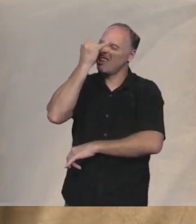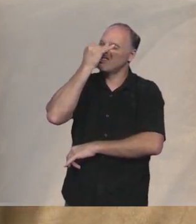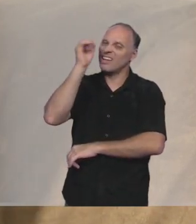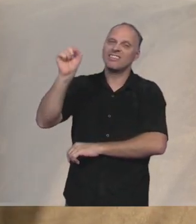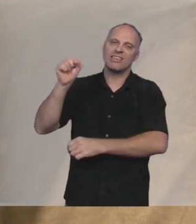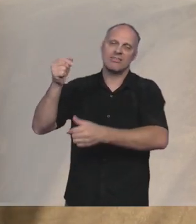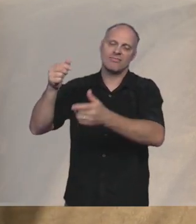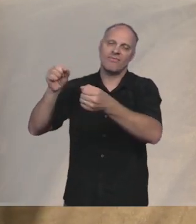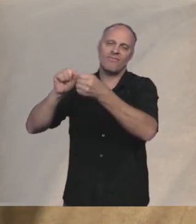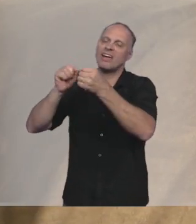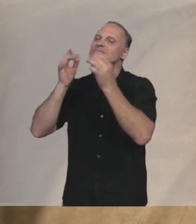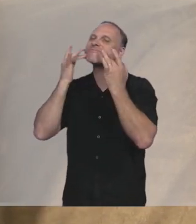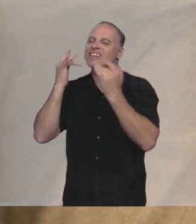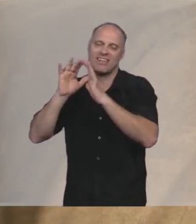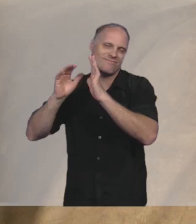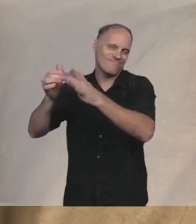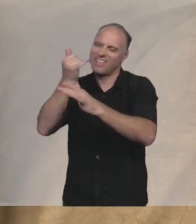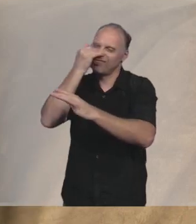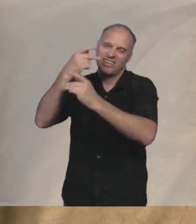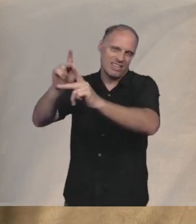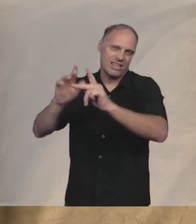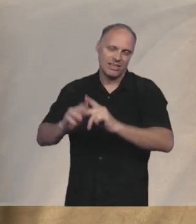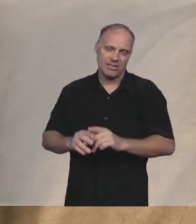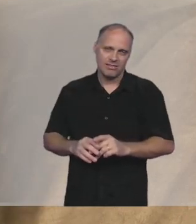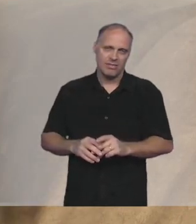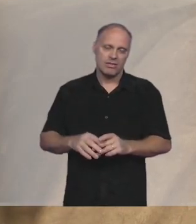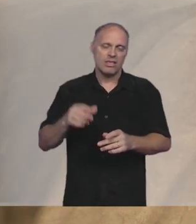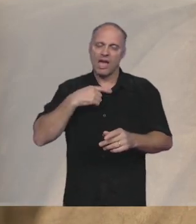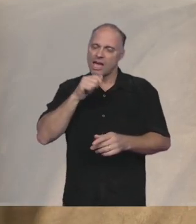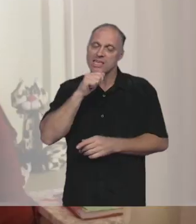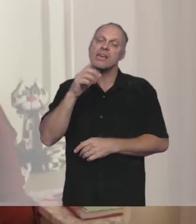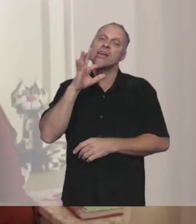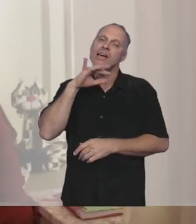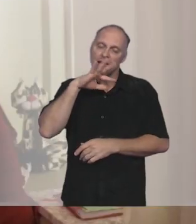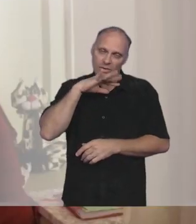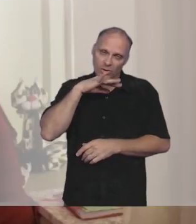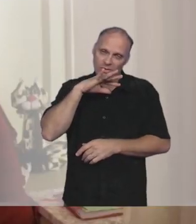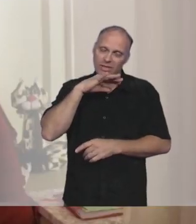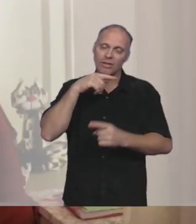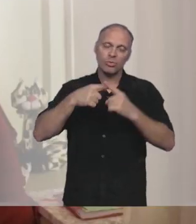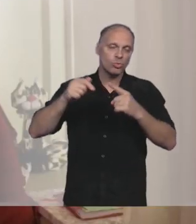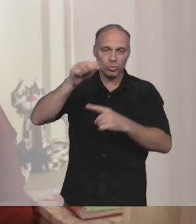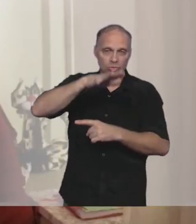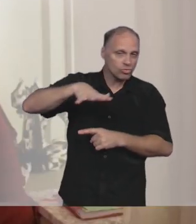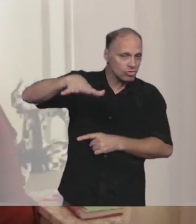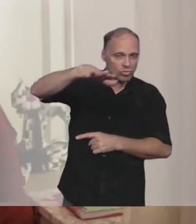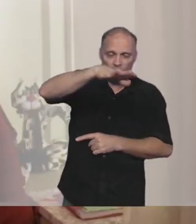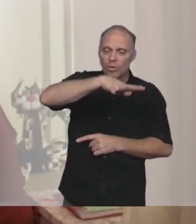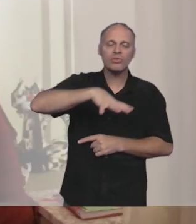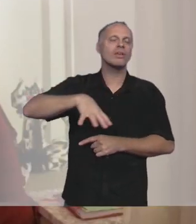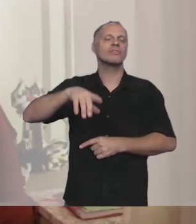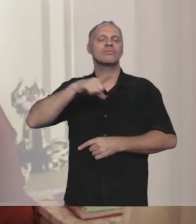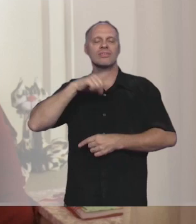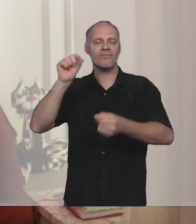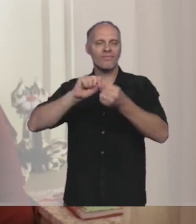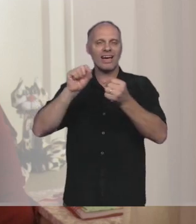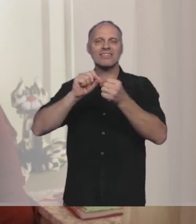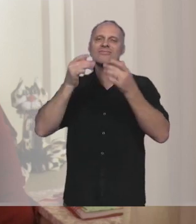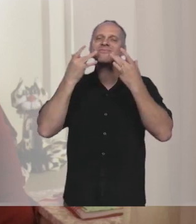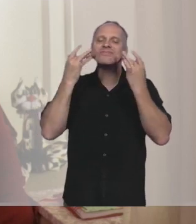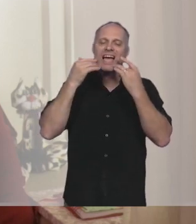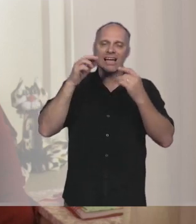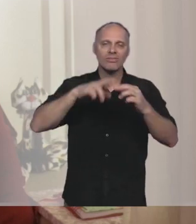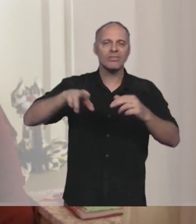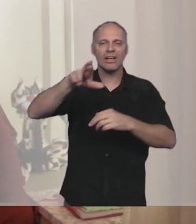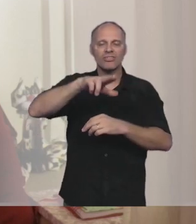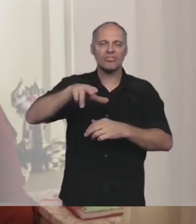prejudica. Isso prejudica o contexto, porque já fazem, nos teatros da região, 2 anos que isso se arrasta. Pois é, Leandro, ali a